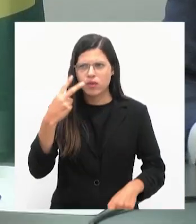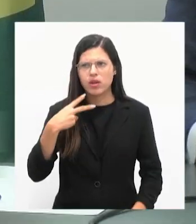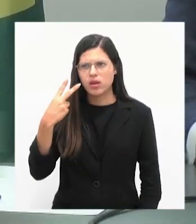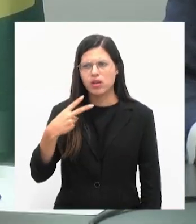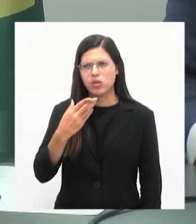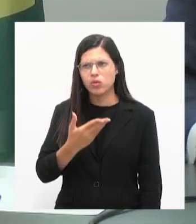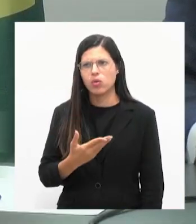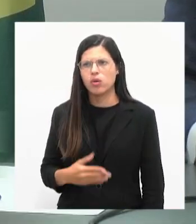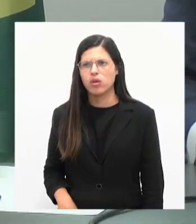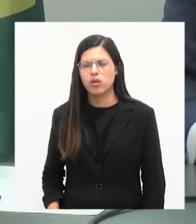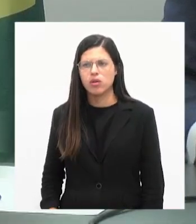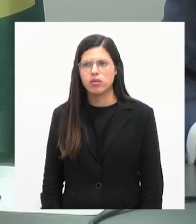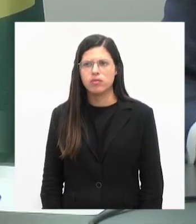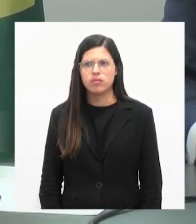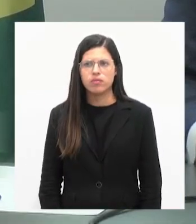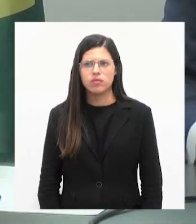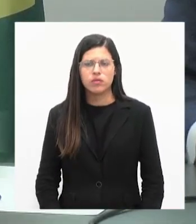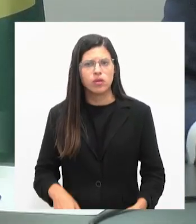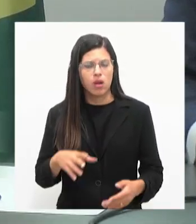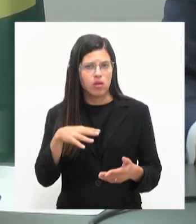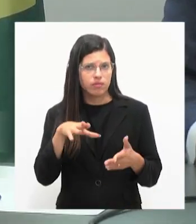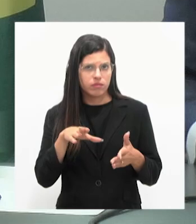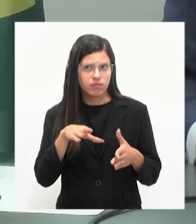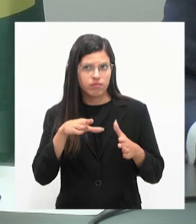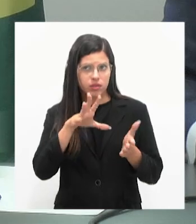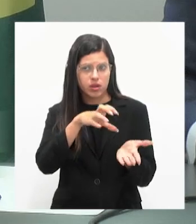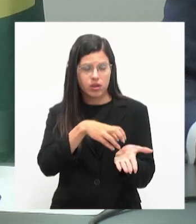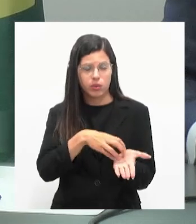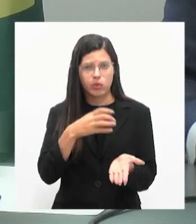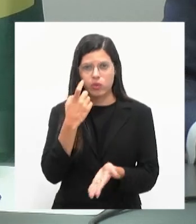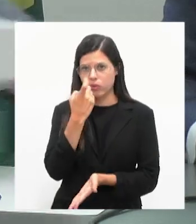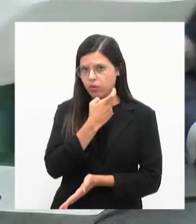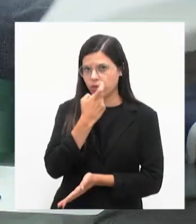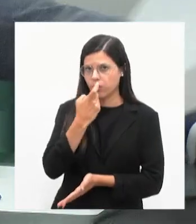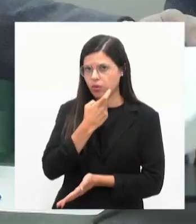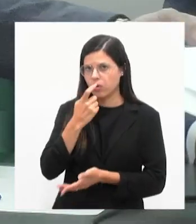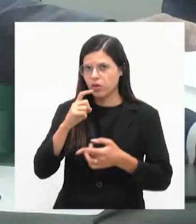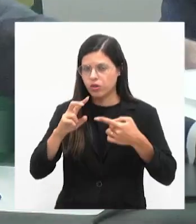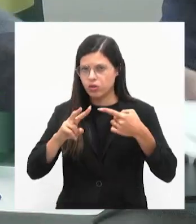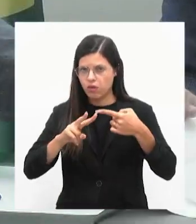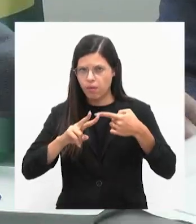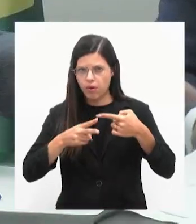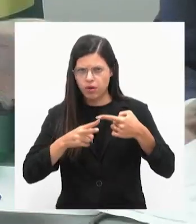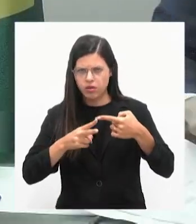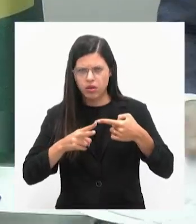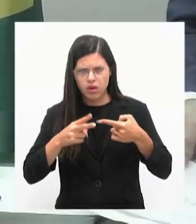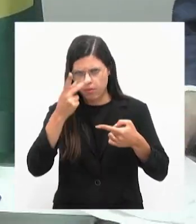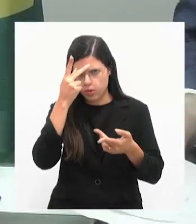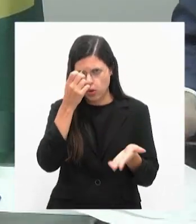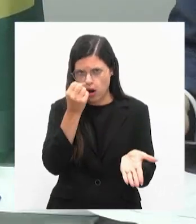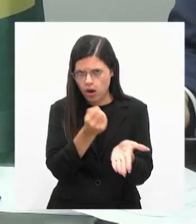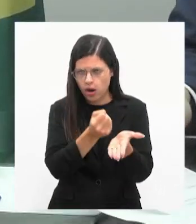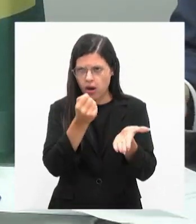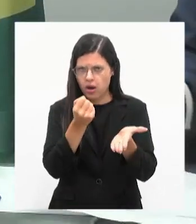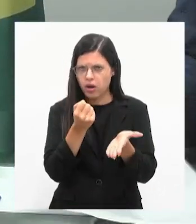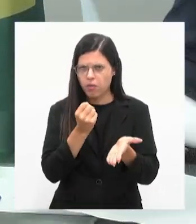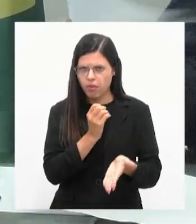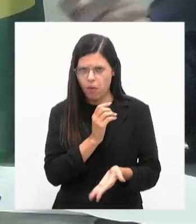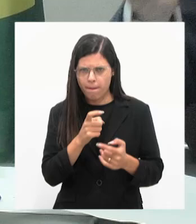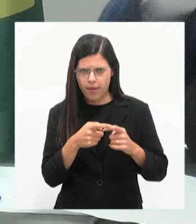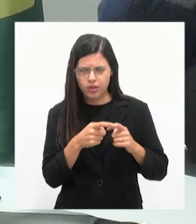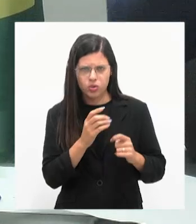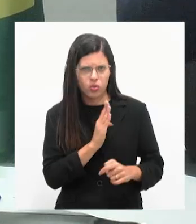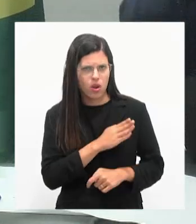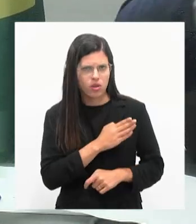Centro Odontológico Laboratorial. Aí aqui quem carimba é um cardiologista, pô. Olha, tomara que isso. Tomara que eu esteja enganado. Que o senhor tenha